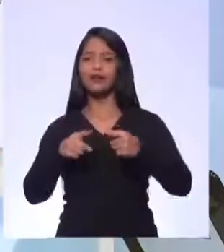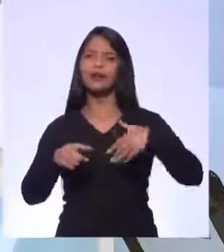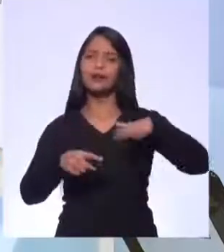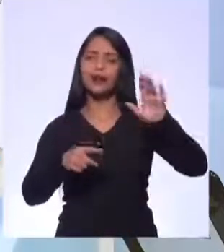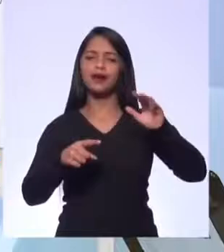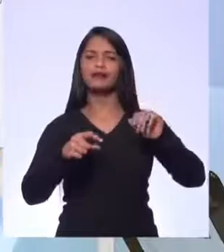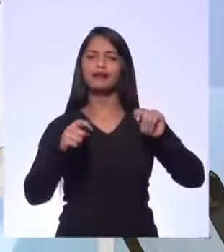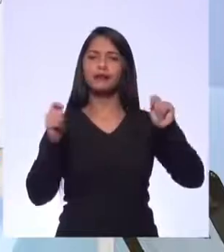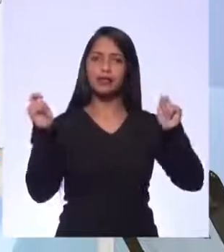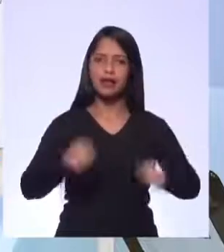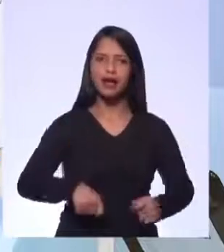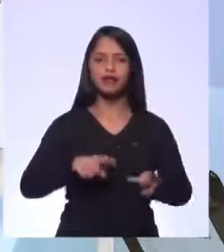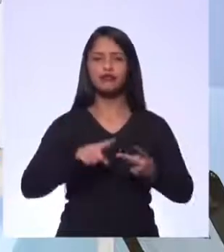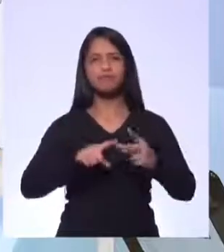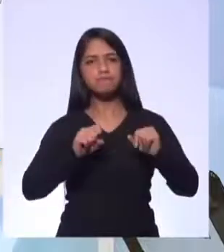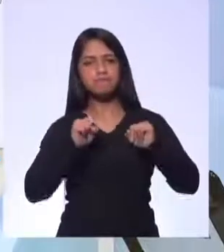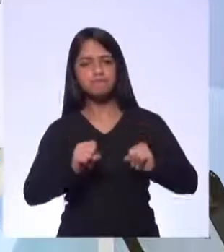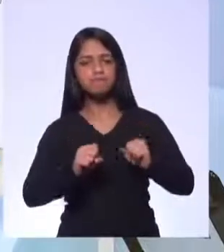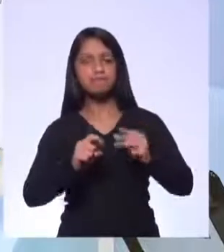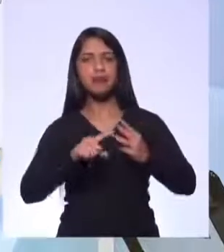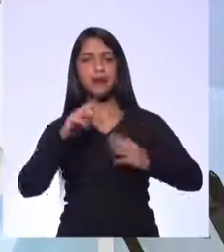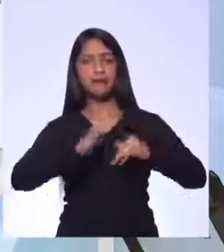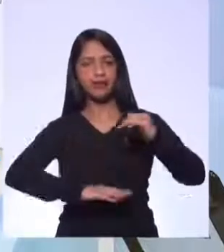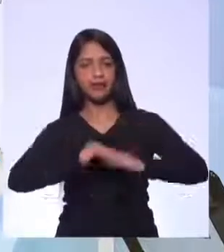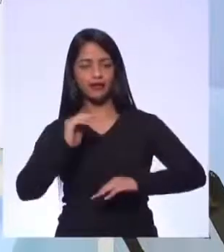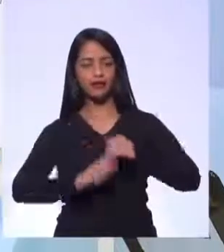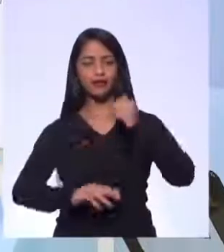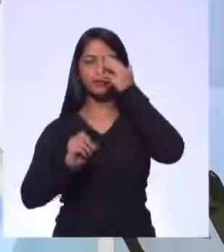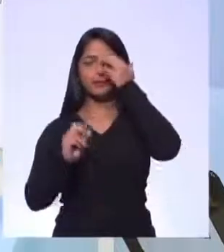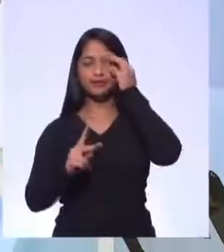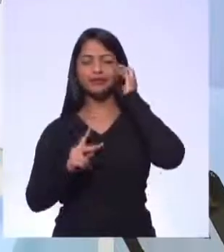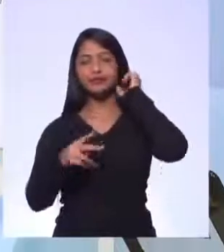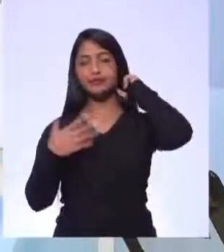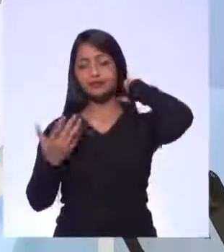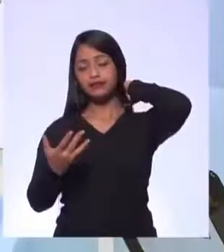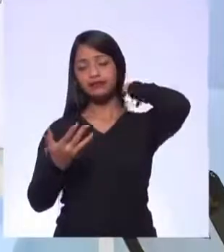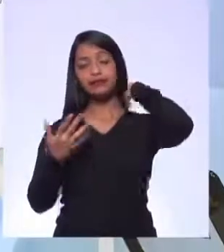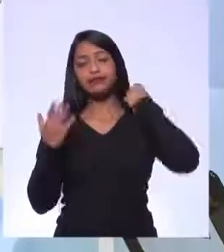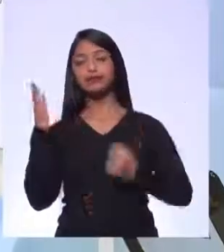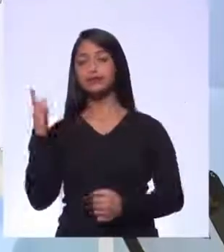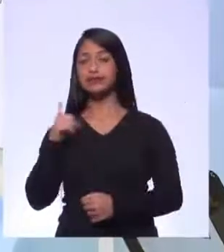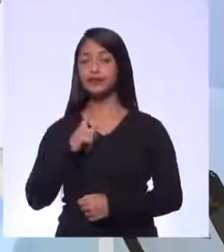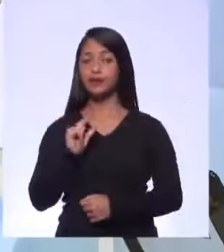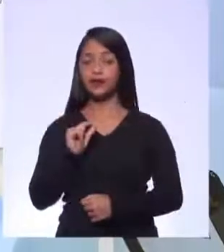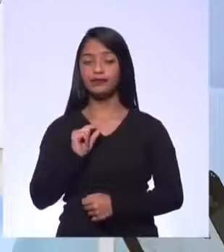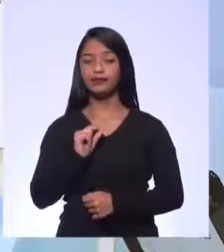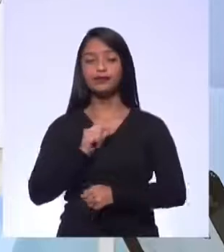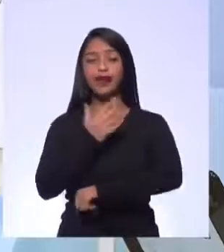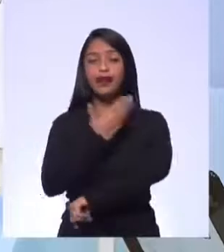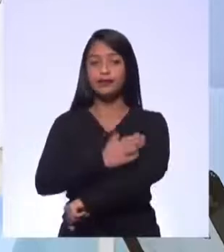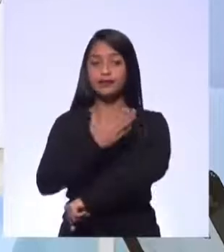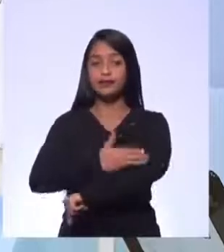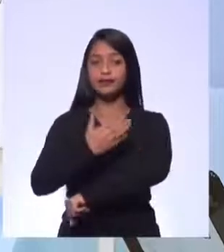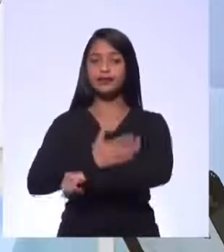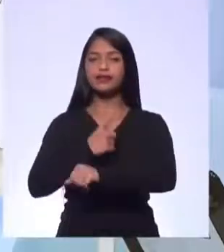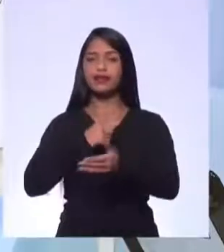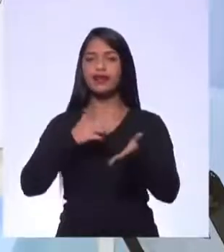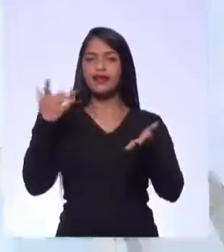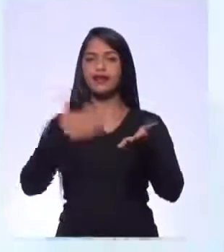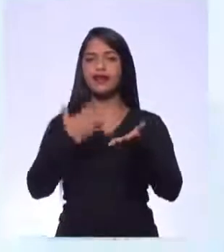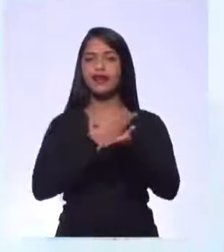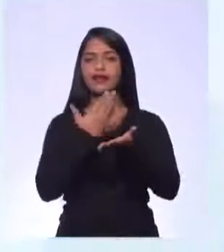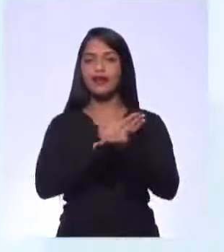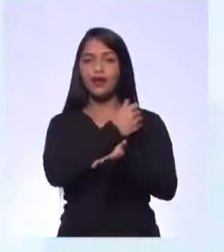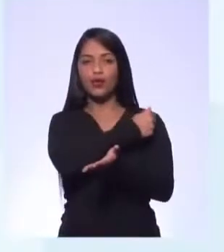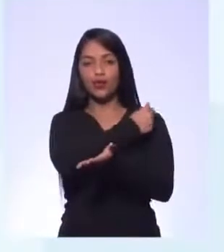possibilidade e habilidade. Certo? Então, aqui nós temos um exercício lá do caderno do aluno que está na